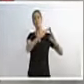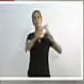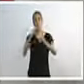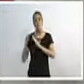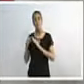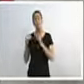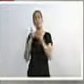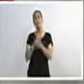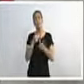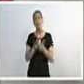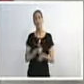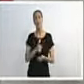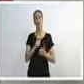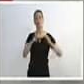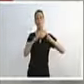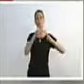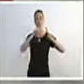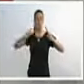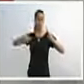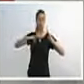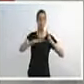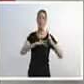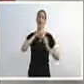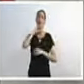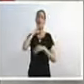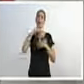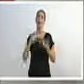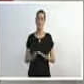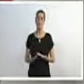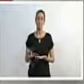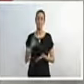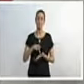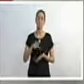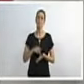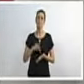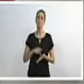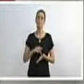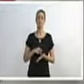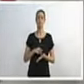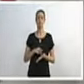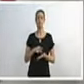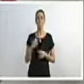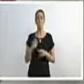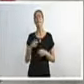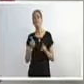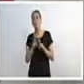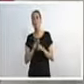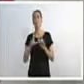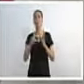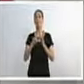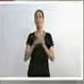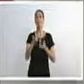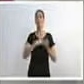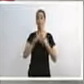tenham suas casas alagadas e, por sua vez, o Ribeirão saia da calha e venha, sim, entrar nas residências e nos comércios das pessoas,